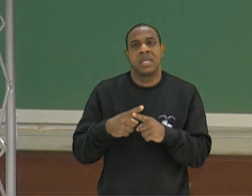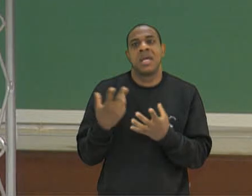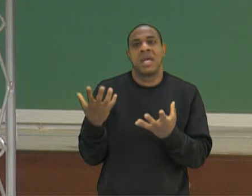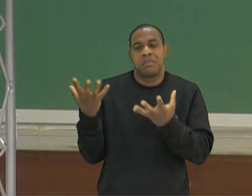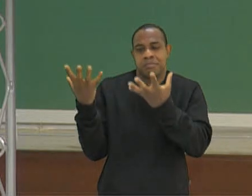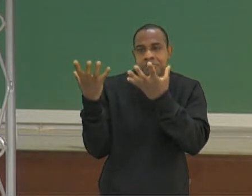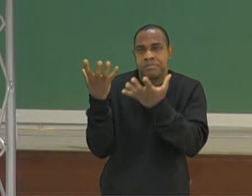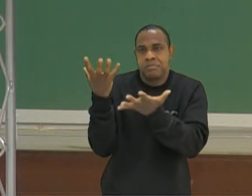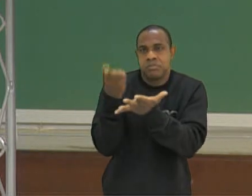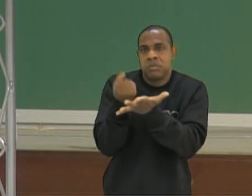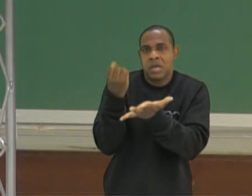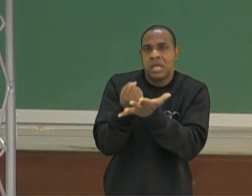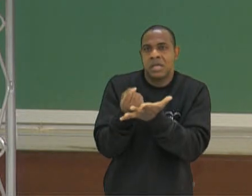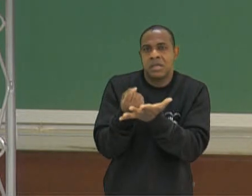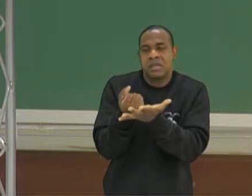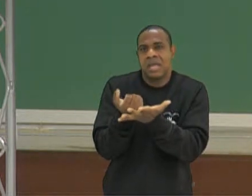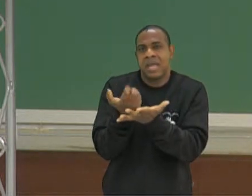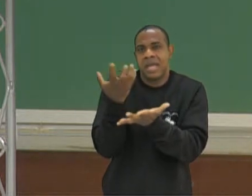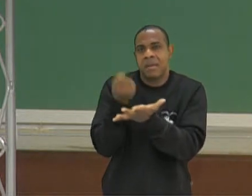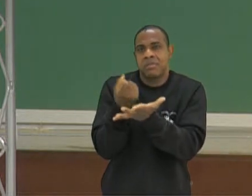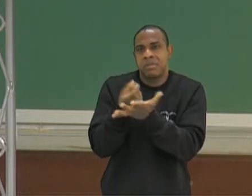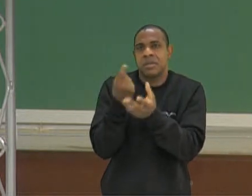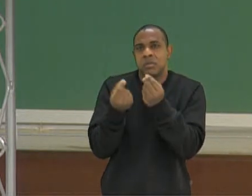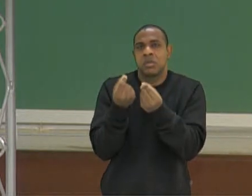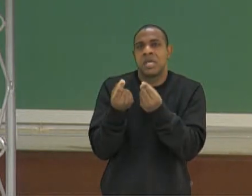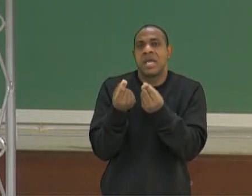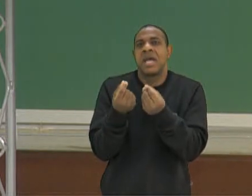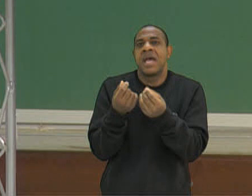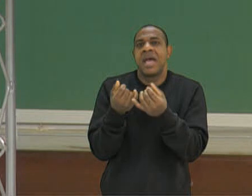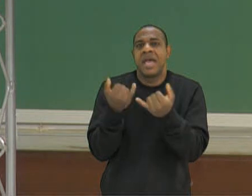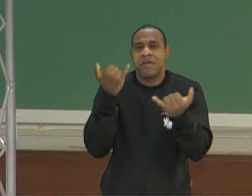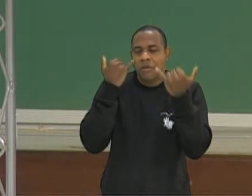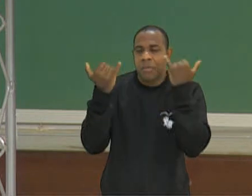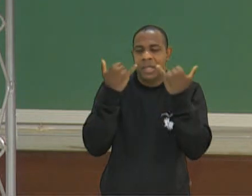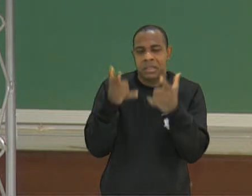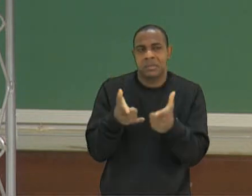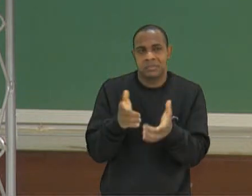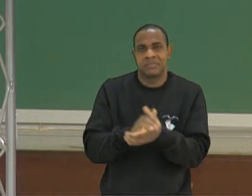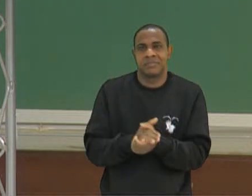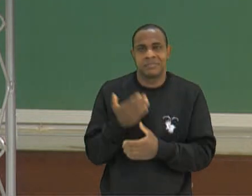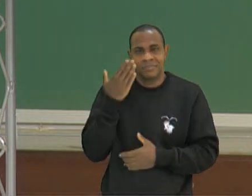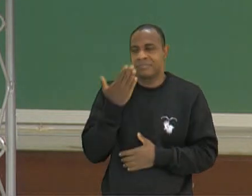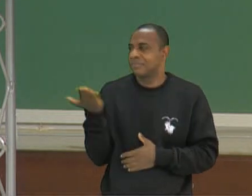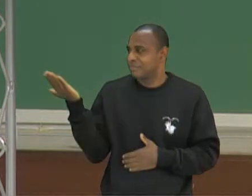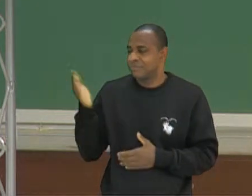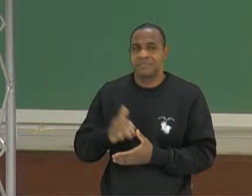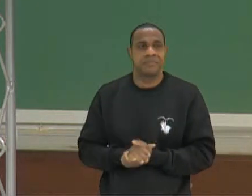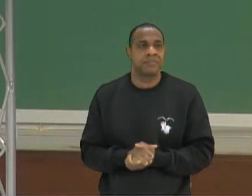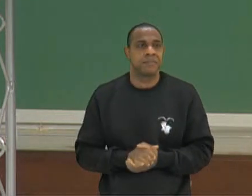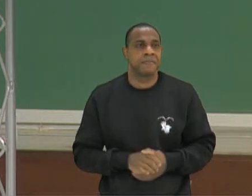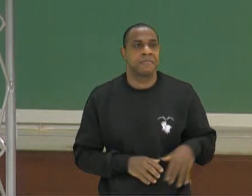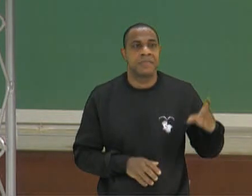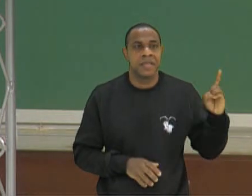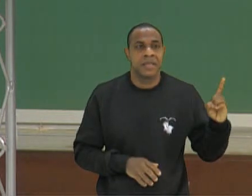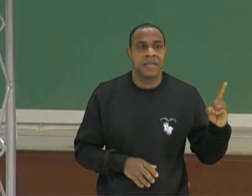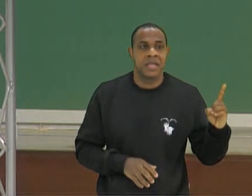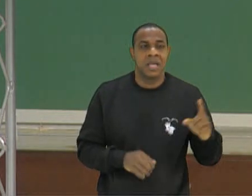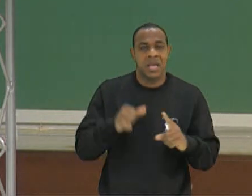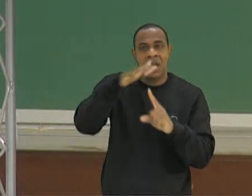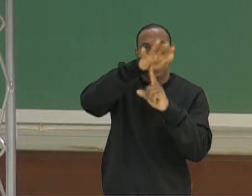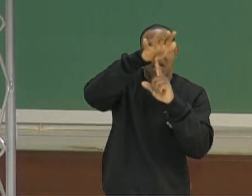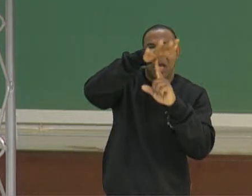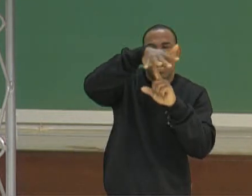Perfeito, você passa como se fosse por um filtro e manda com a qualidade máxima que você consegue. Na letra D,